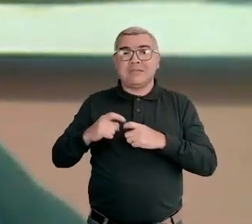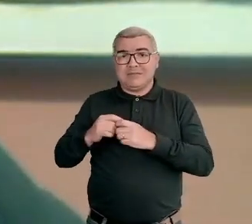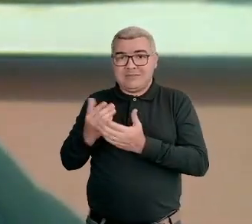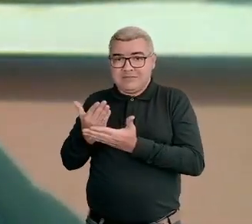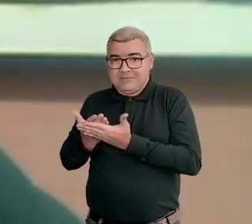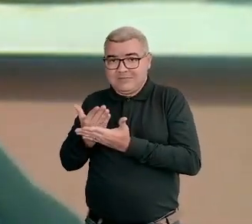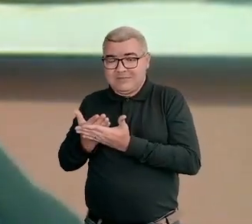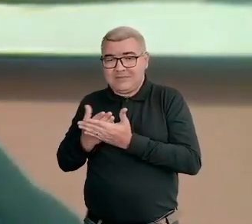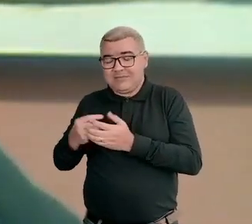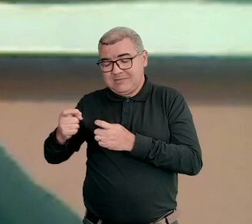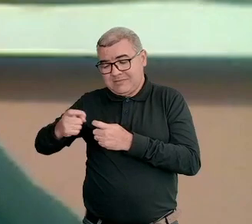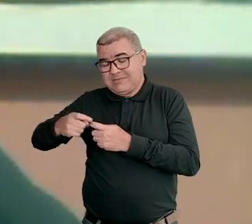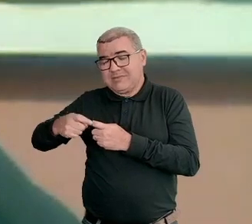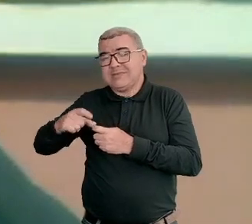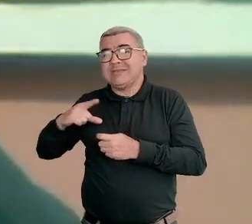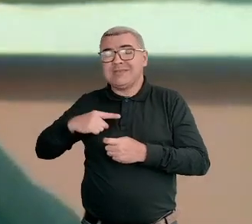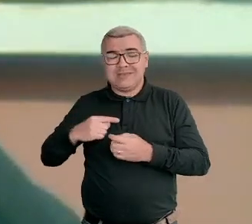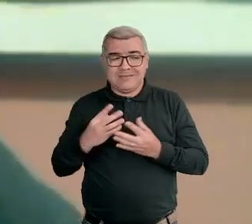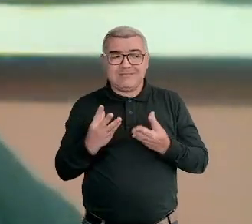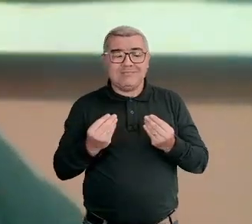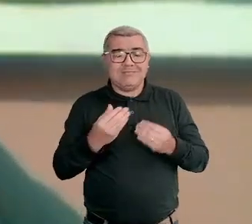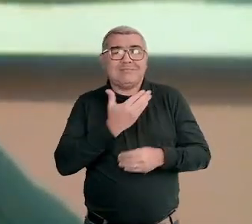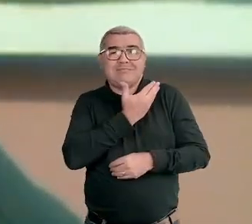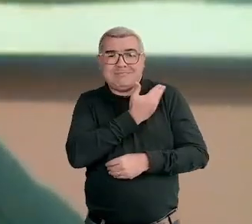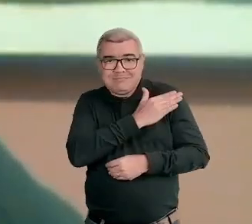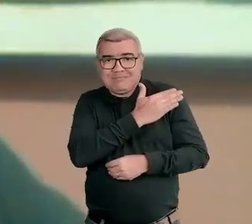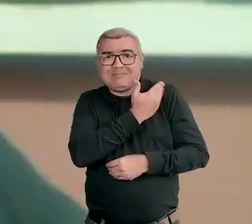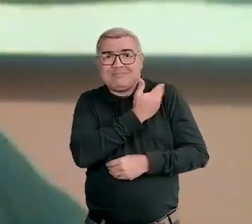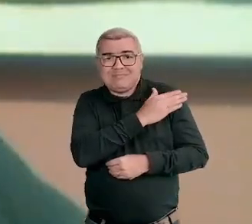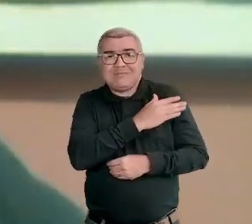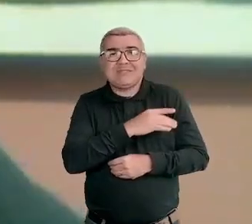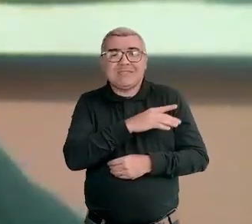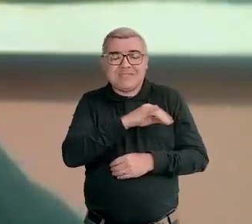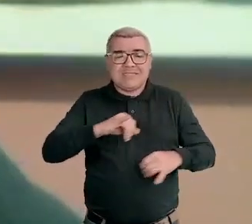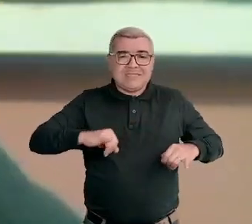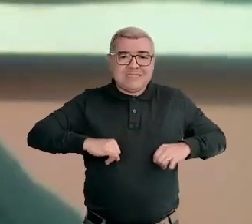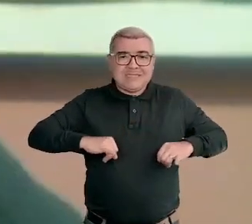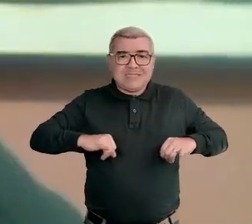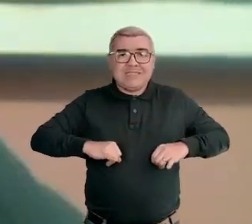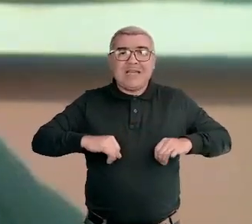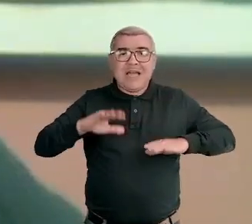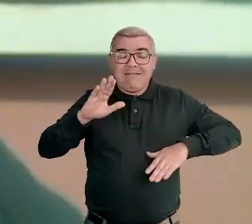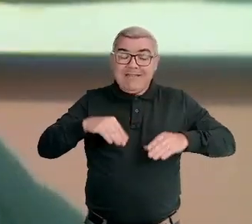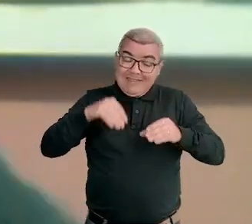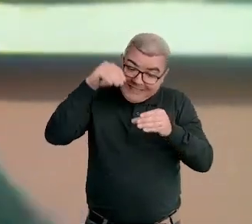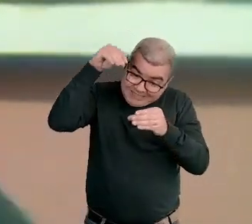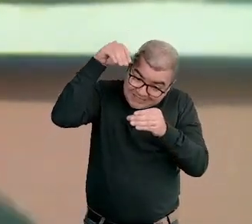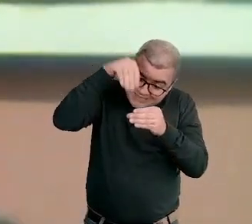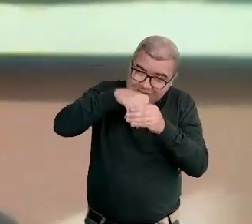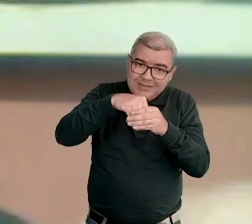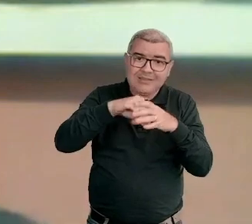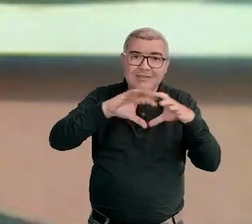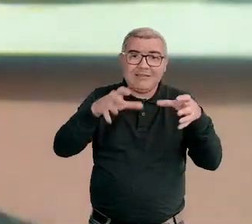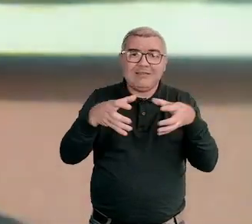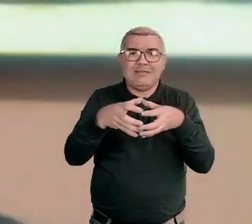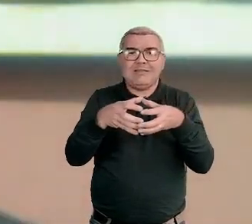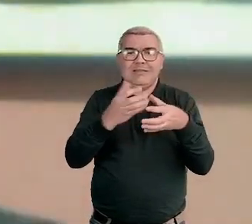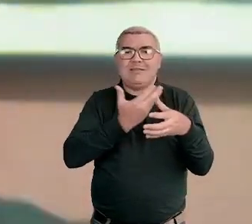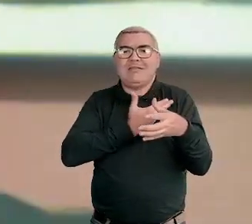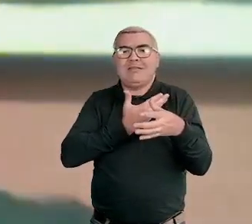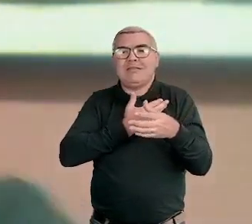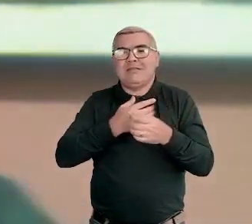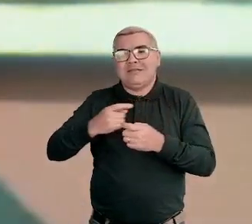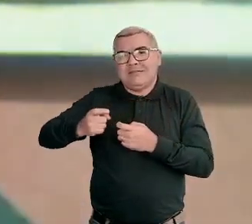né? Os estudantes de medicina, eles sofrem, né? Eles são vítimas disso, até na sua própria, desde a